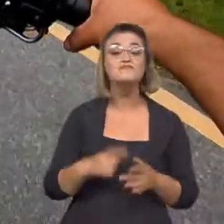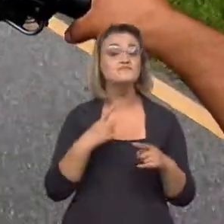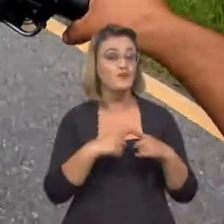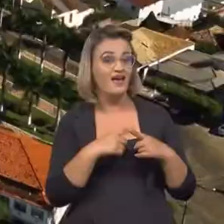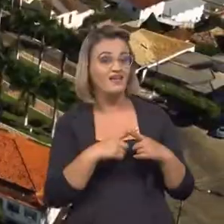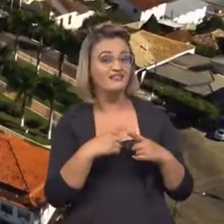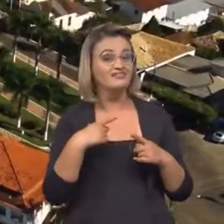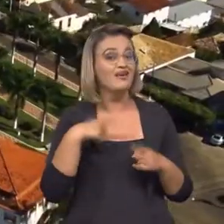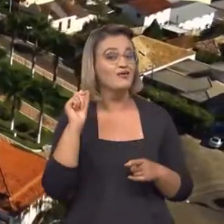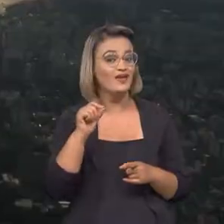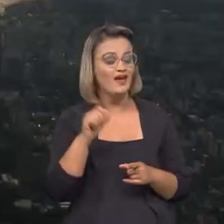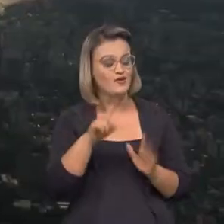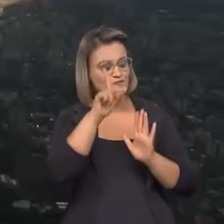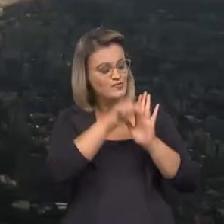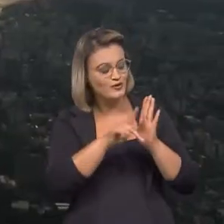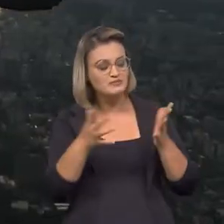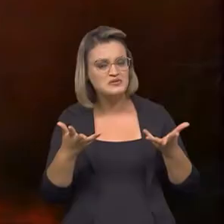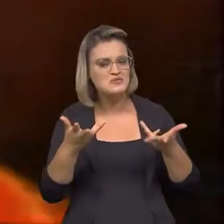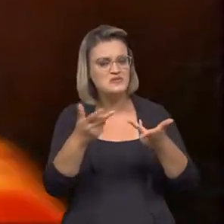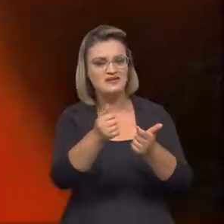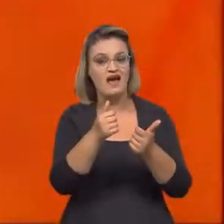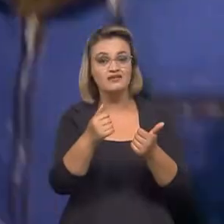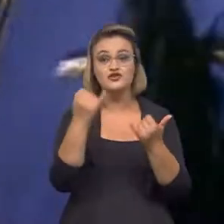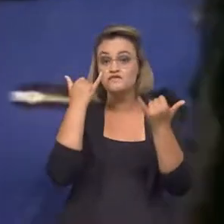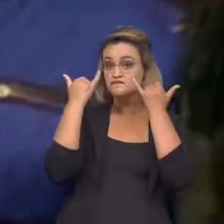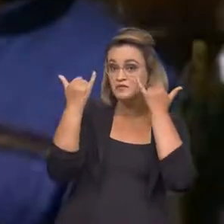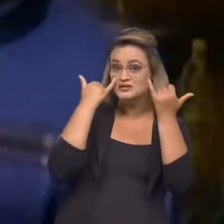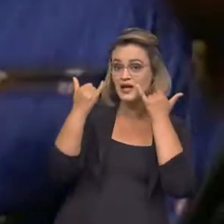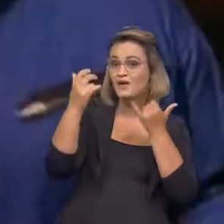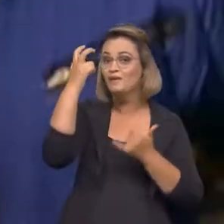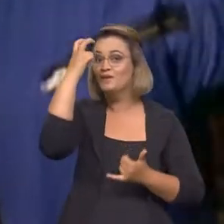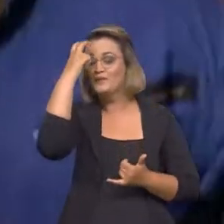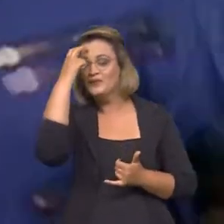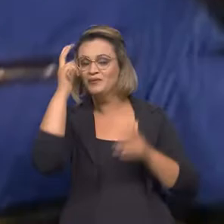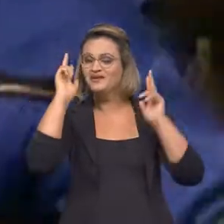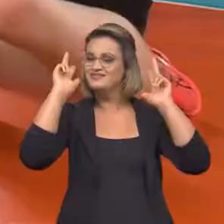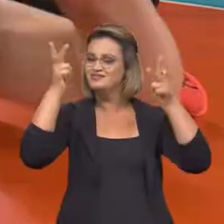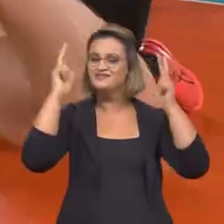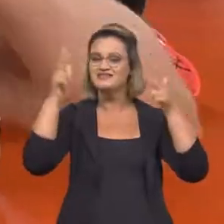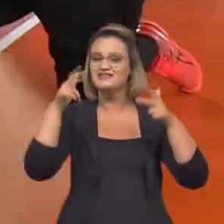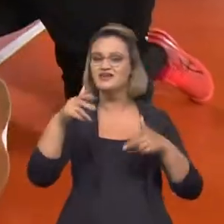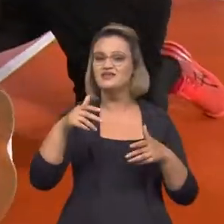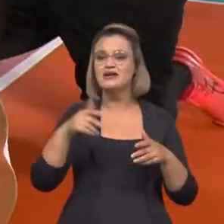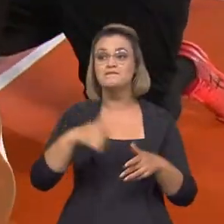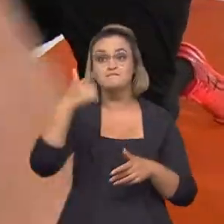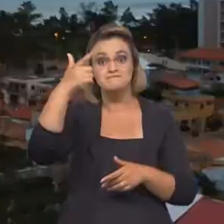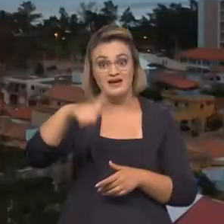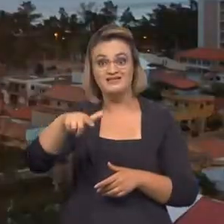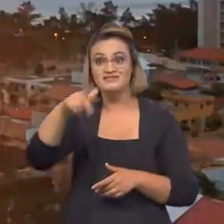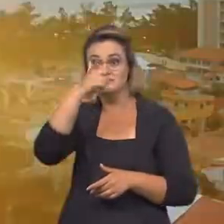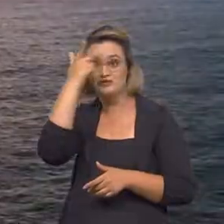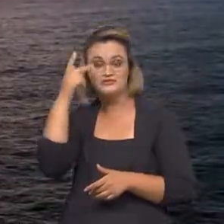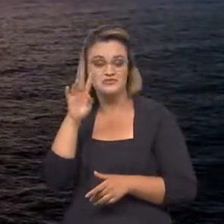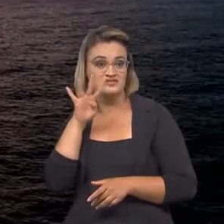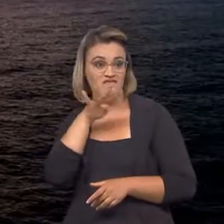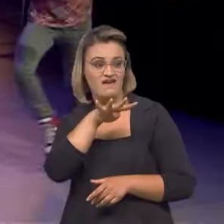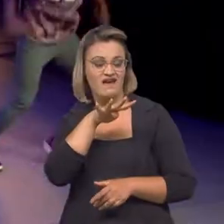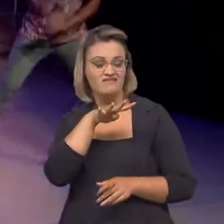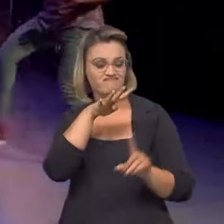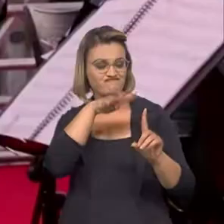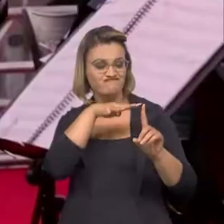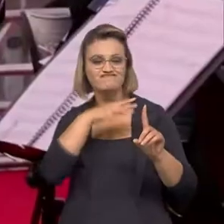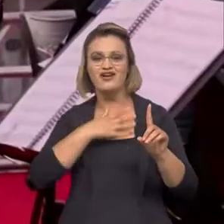Uma programação de qualidade, com informação, cultura e diversão, reconhecida pelos